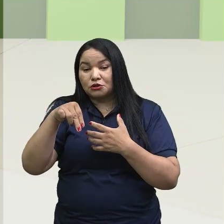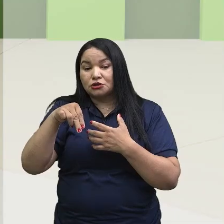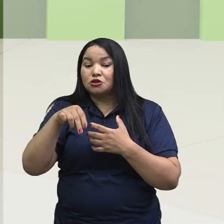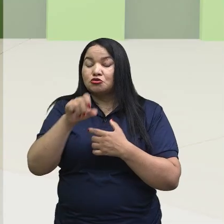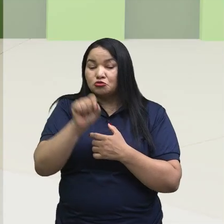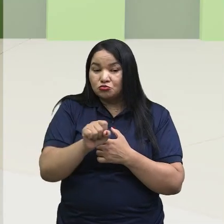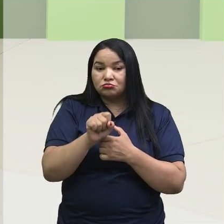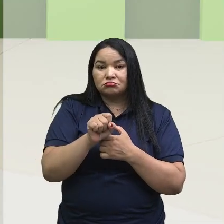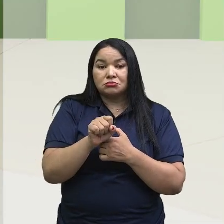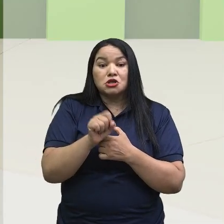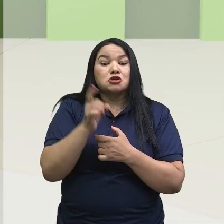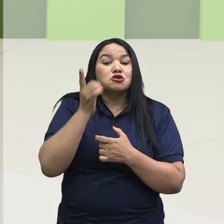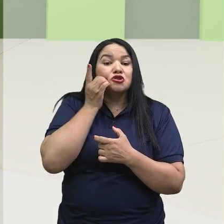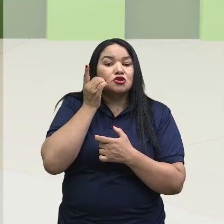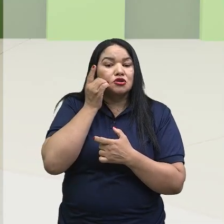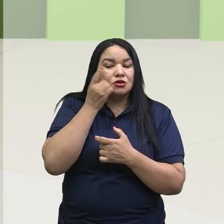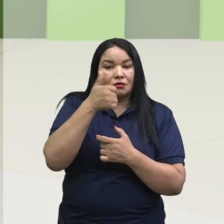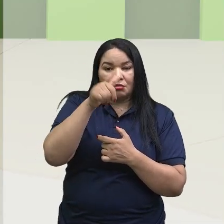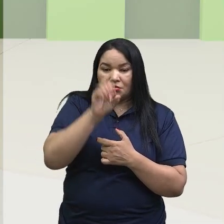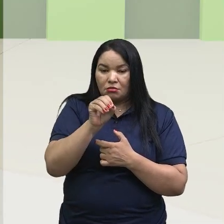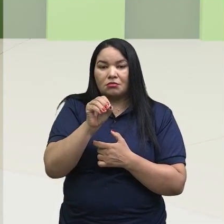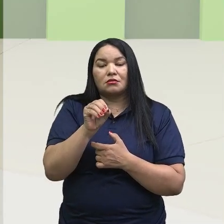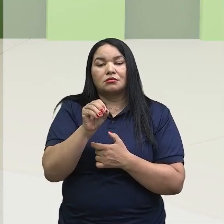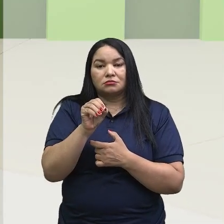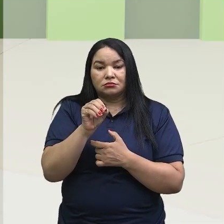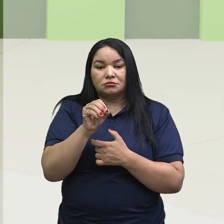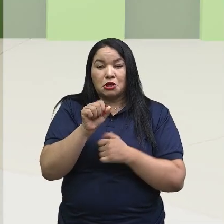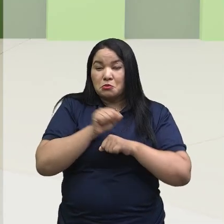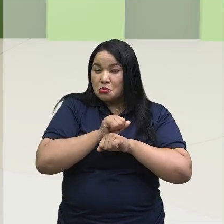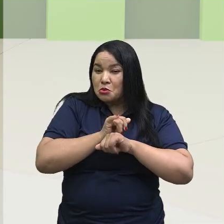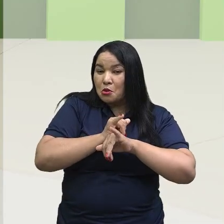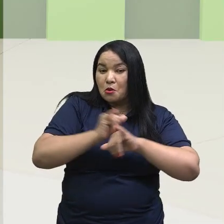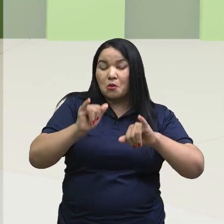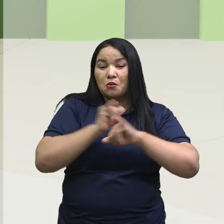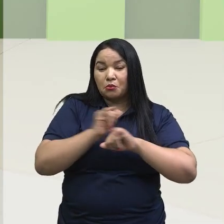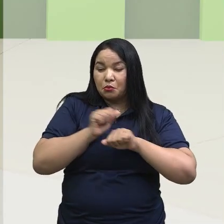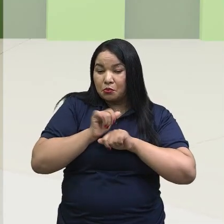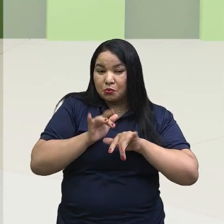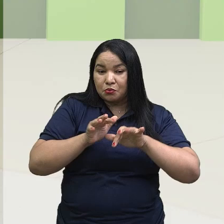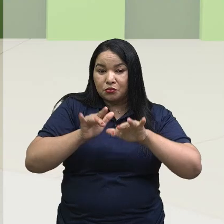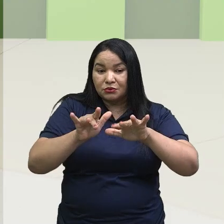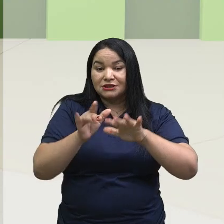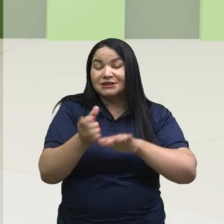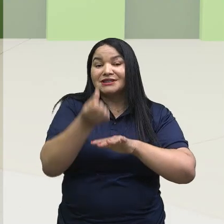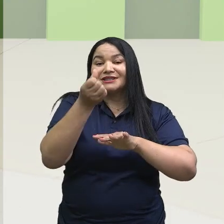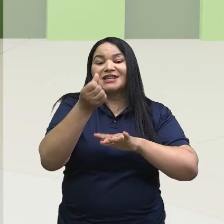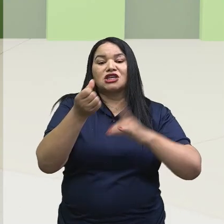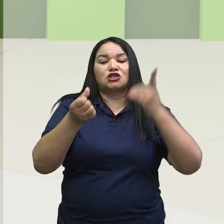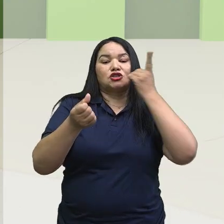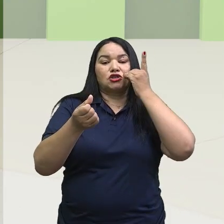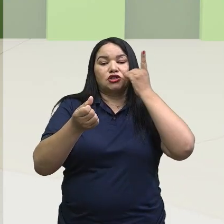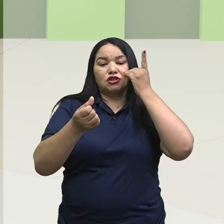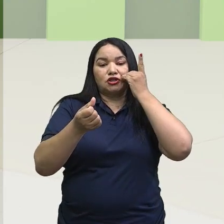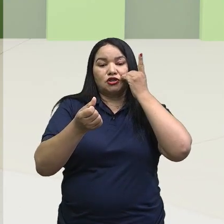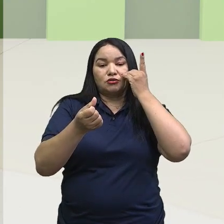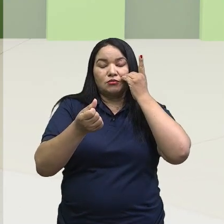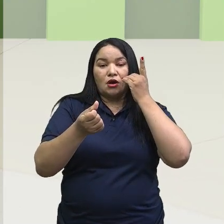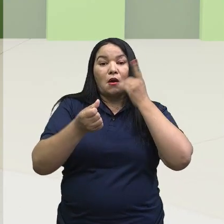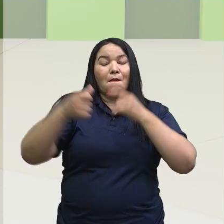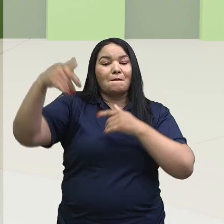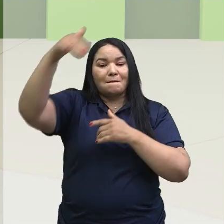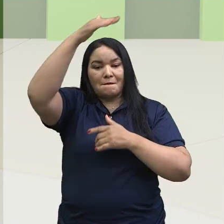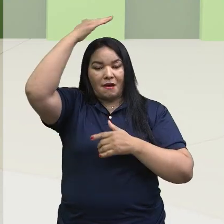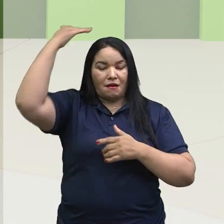Depois do acidente ser noticiado, levou apenas 6 dias para atingir a América do Norte. Então, note o